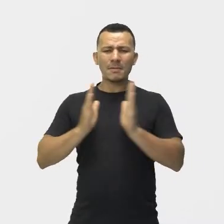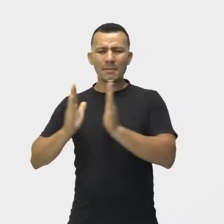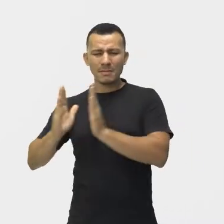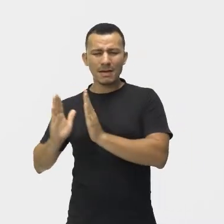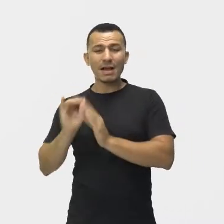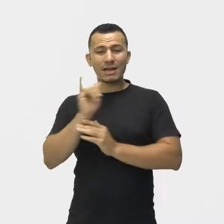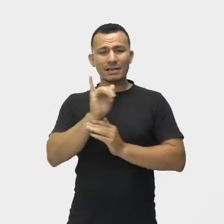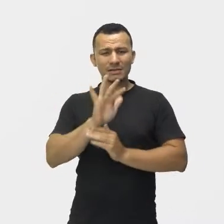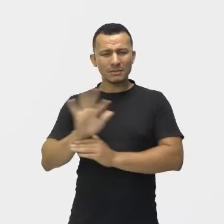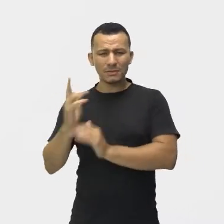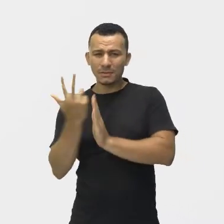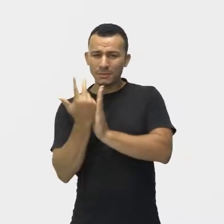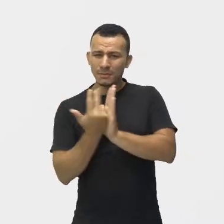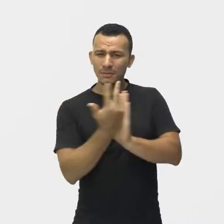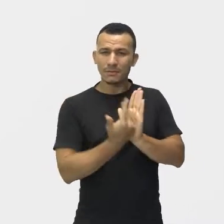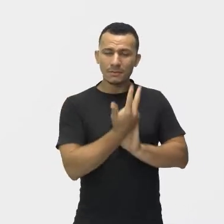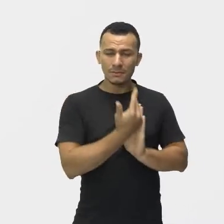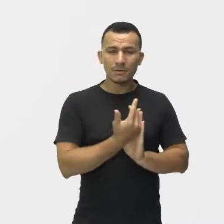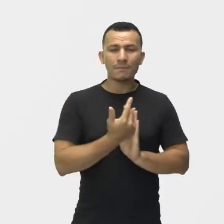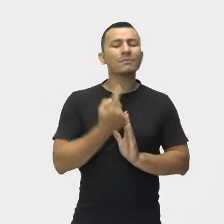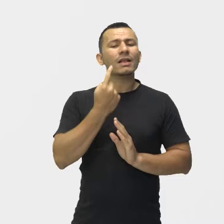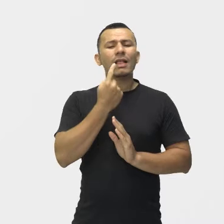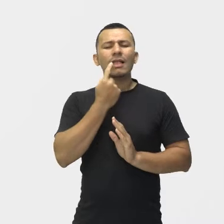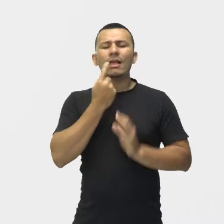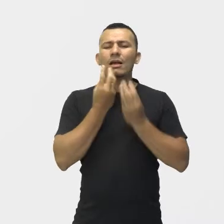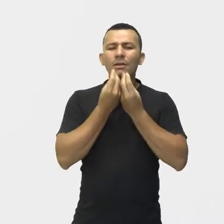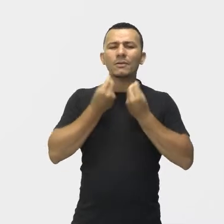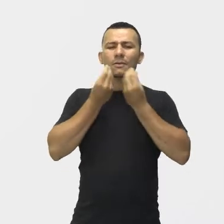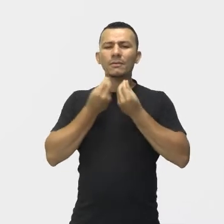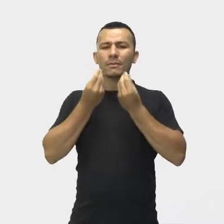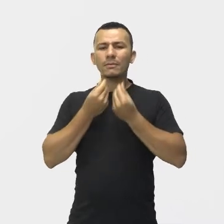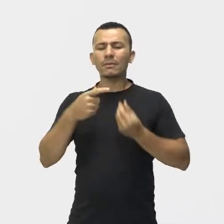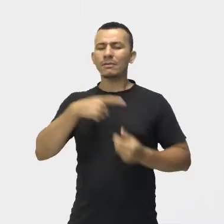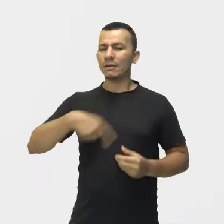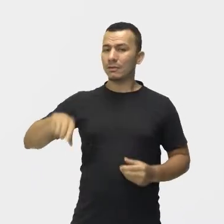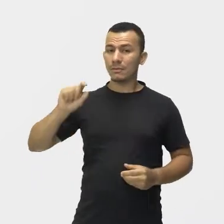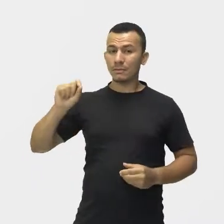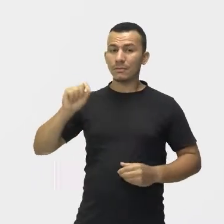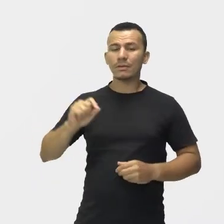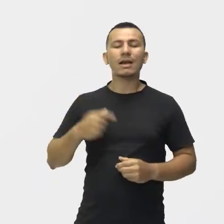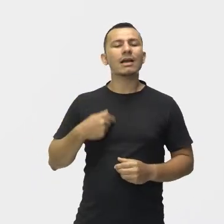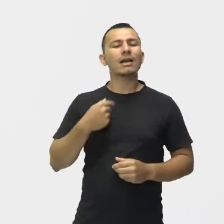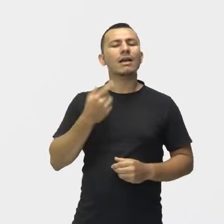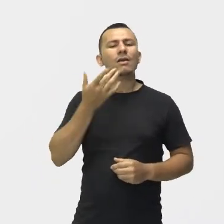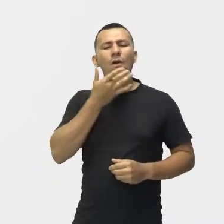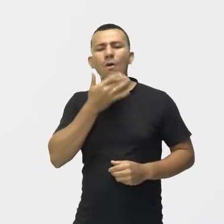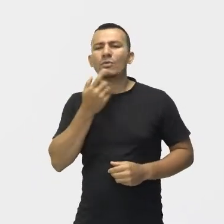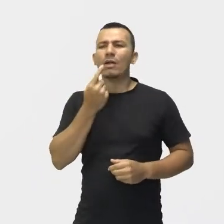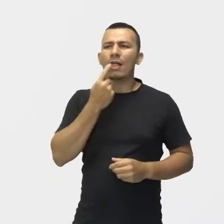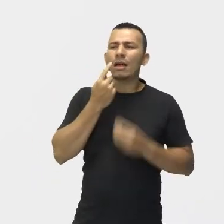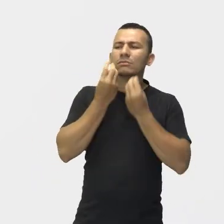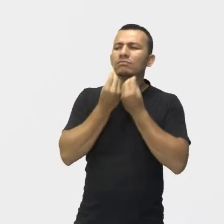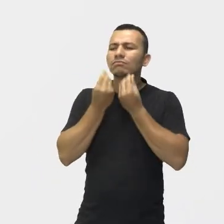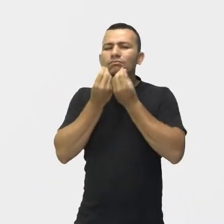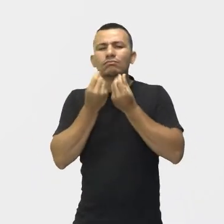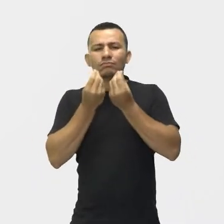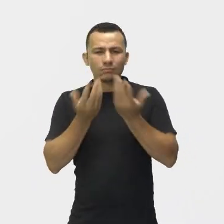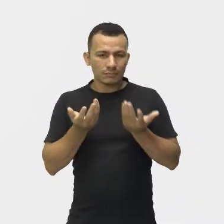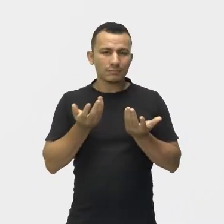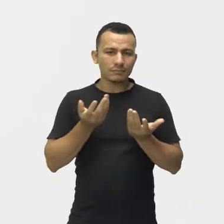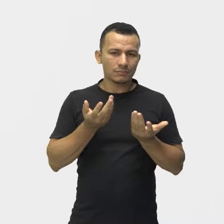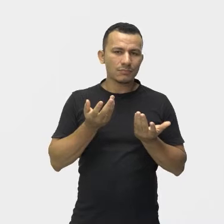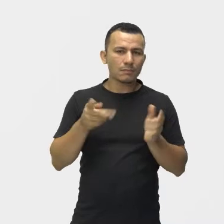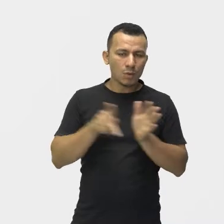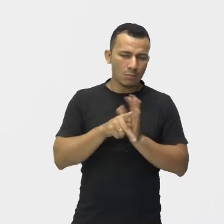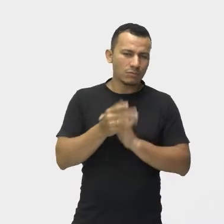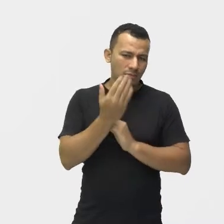língua. Então, olha só, o paladar, como nós já sabemos, ele está relacionado com o gosto, né? O sabor, o paladar aí dos